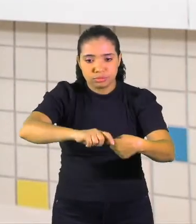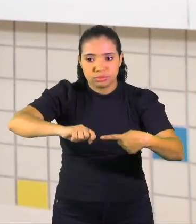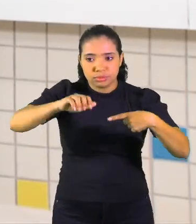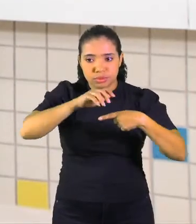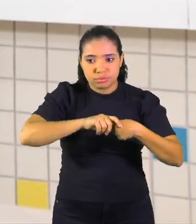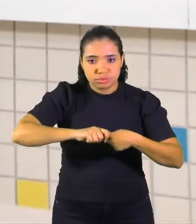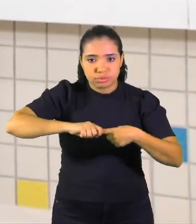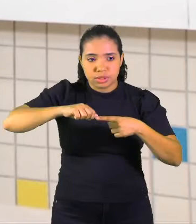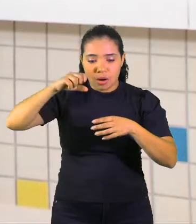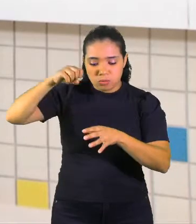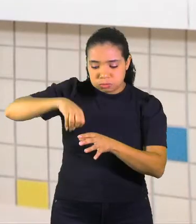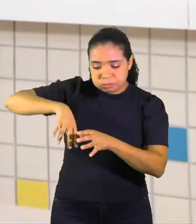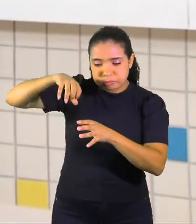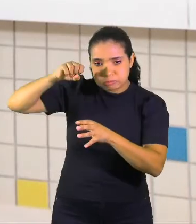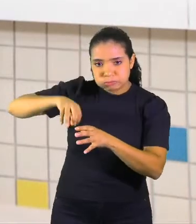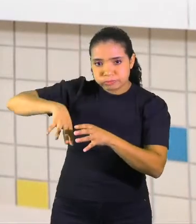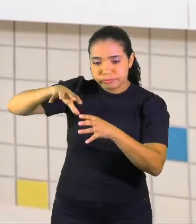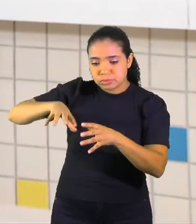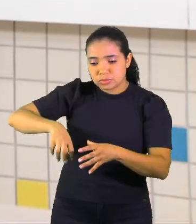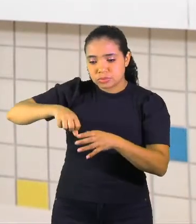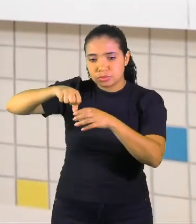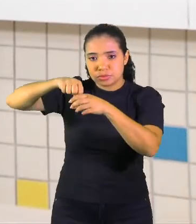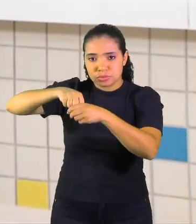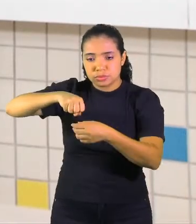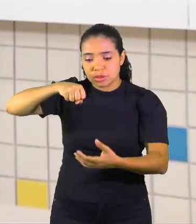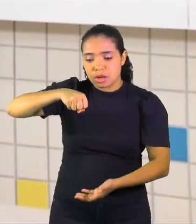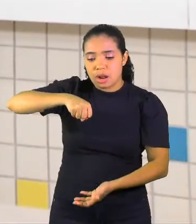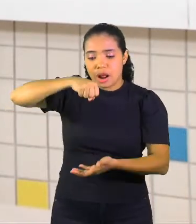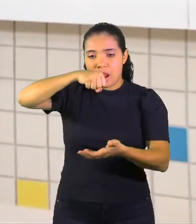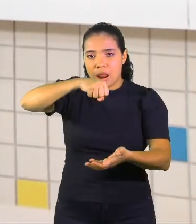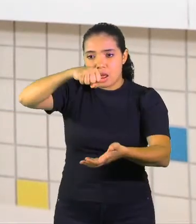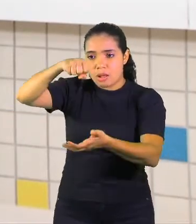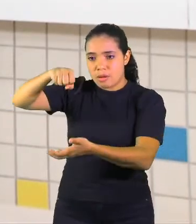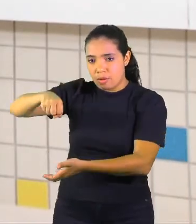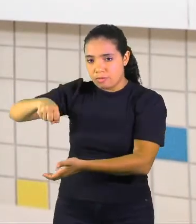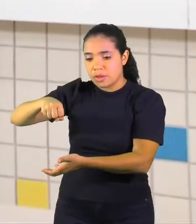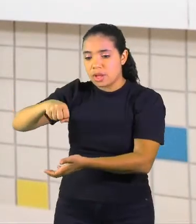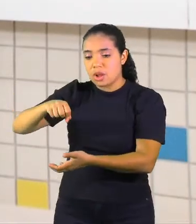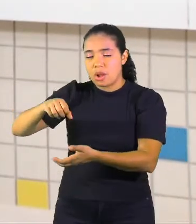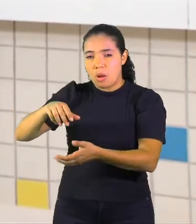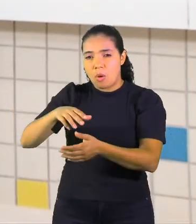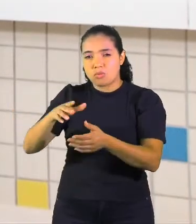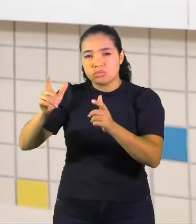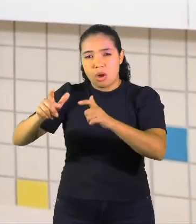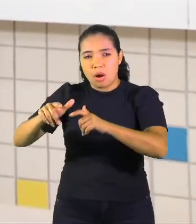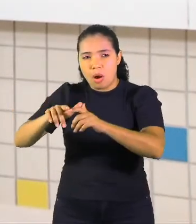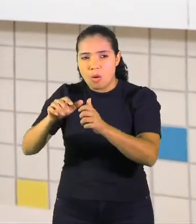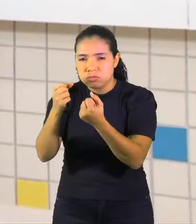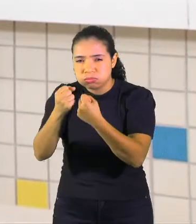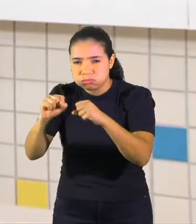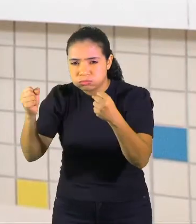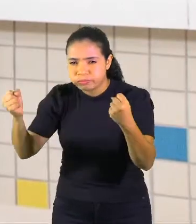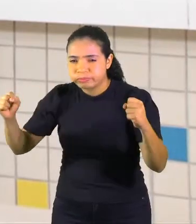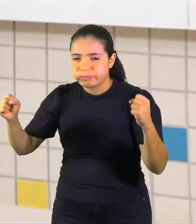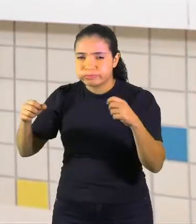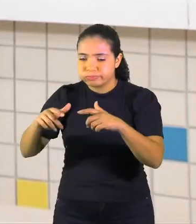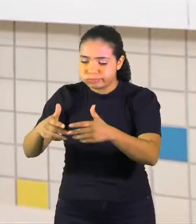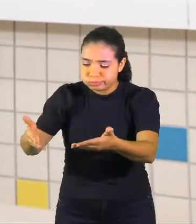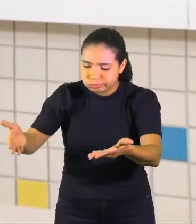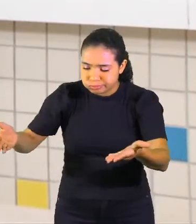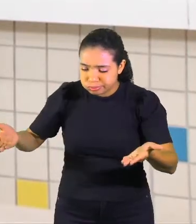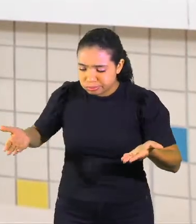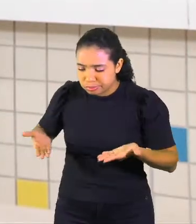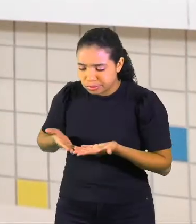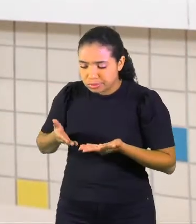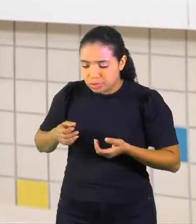em sacas e levado para um grande terreiro, como era chamado na época, e até hoje, para fazer